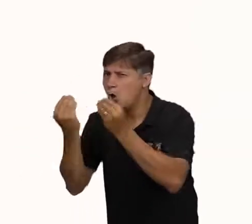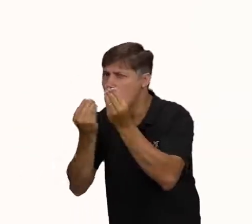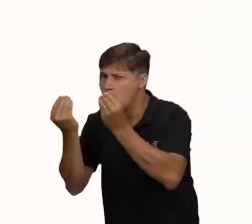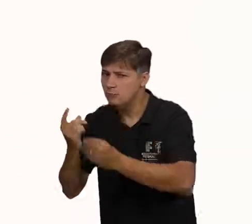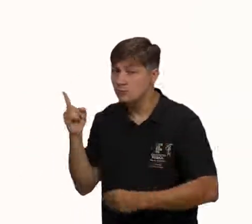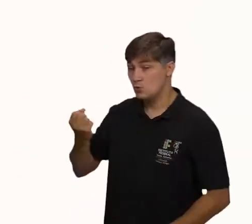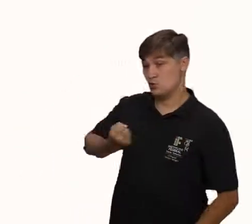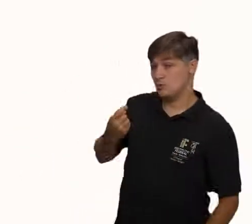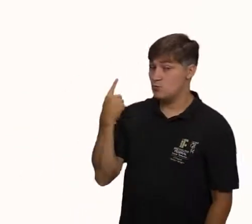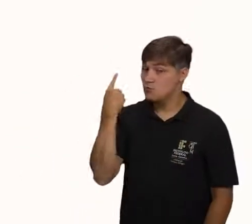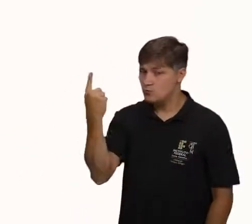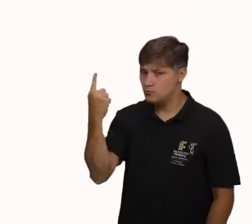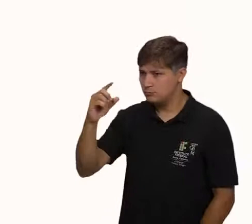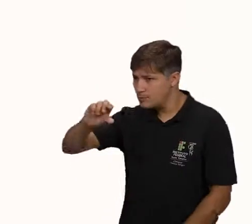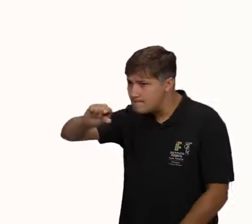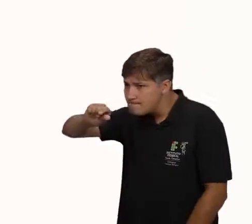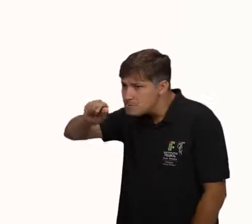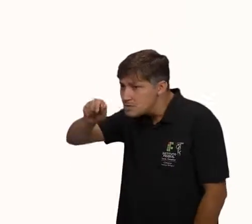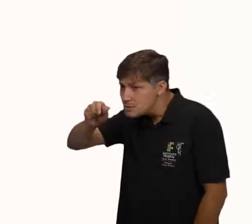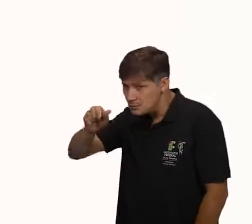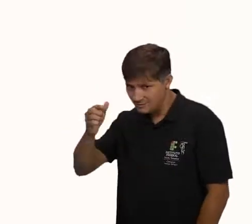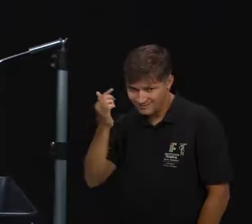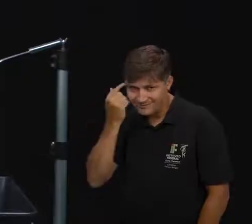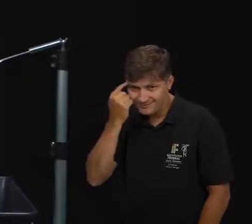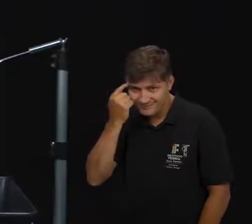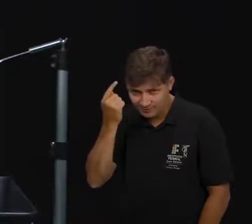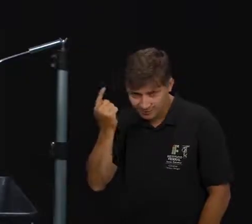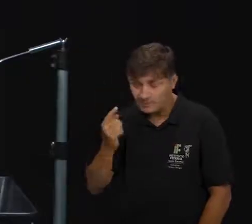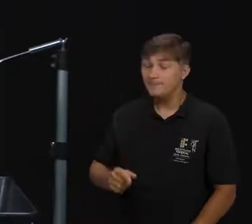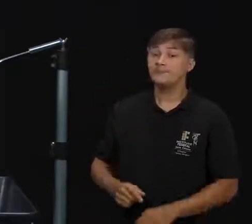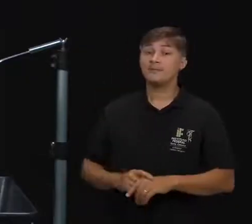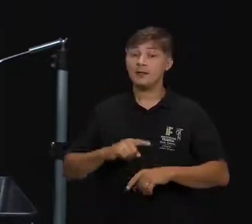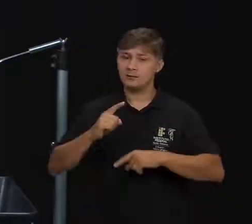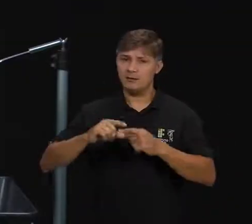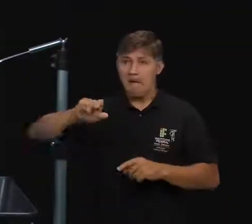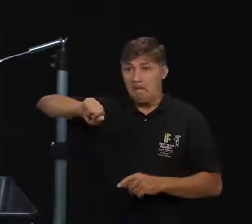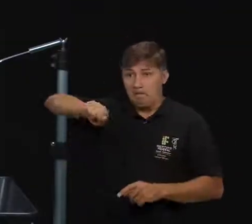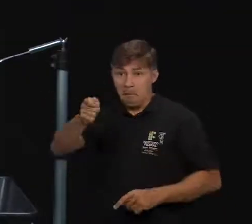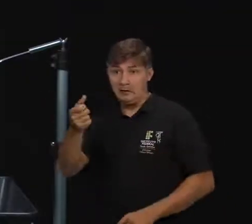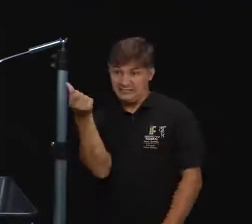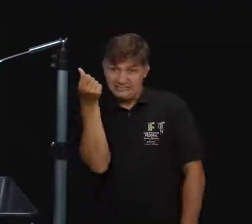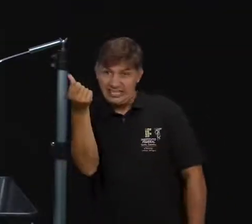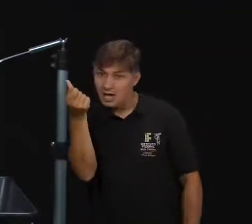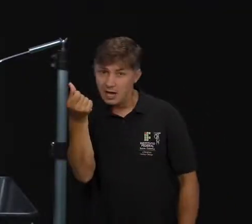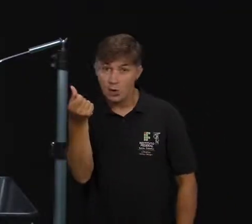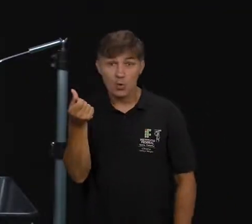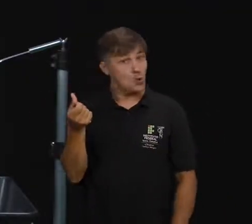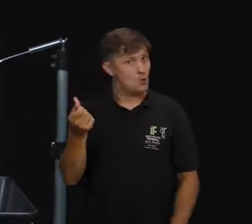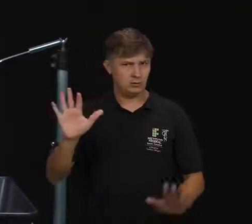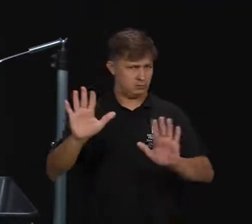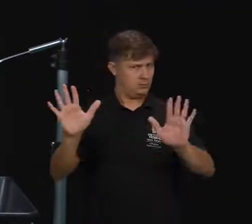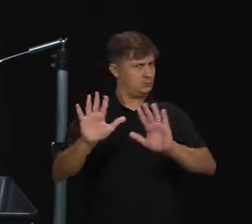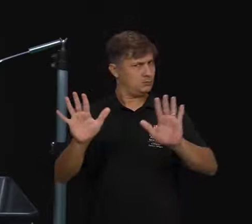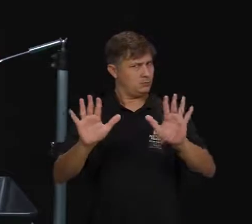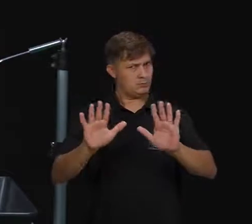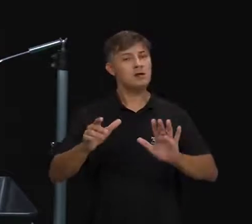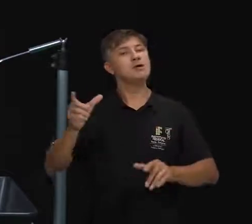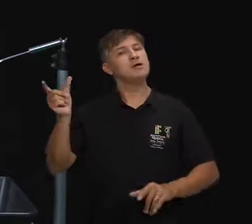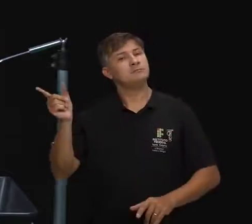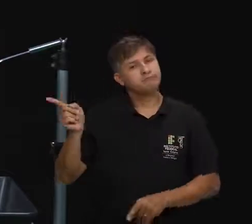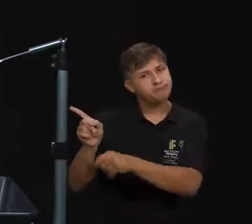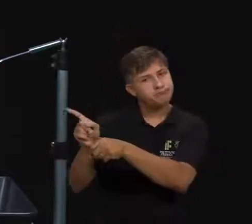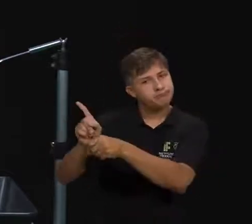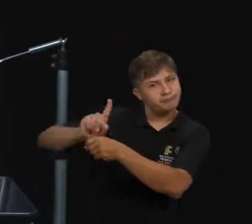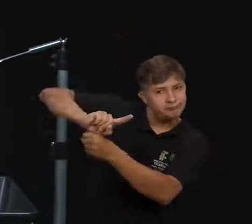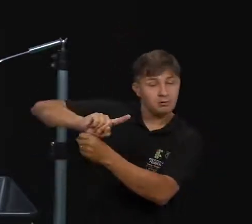carga mínima ali, ó, no número 1. Número 1, tá? Em vez de eu deixar no número 6, que estava ali antes, eu vou colocar